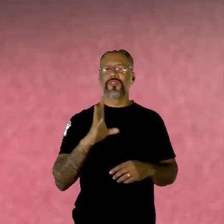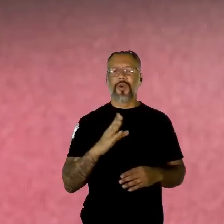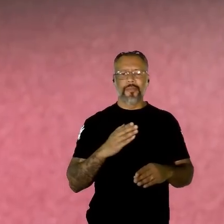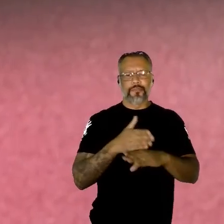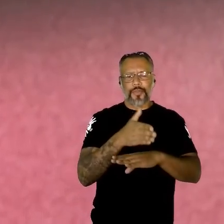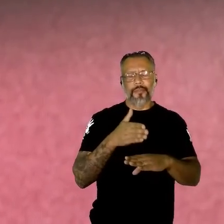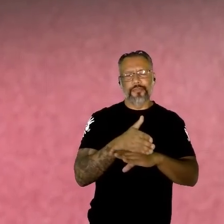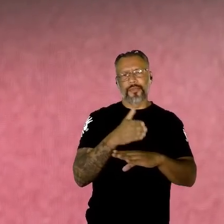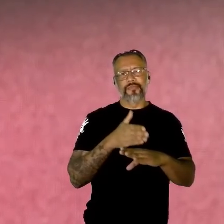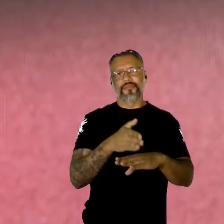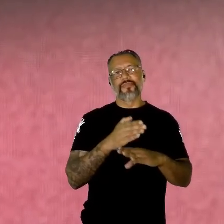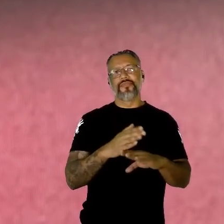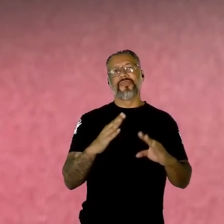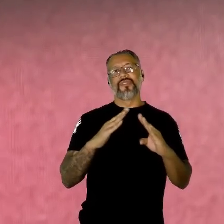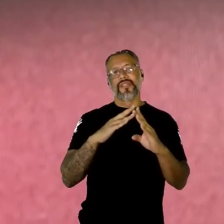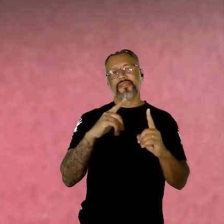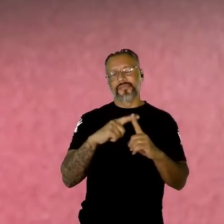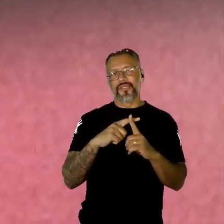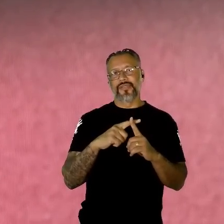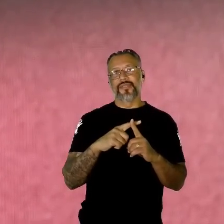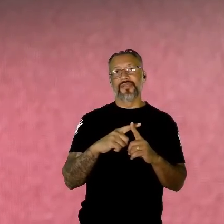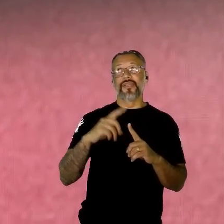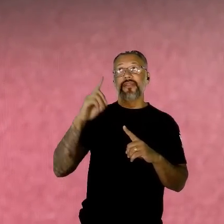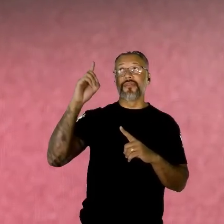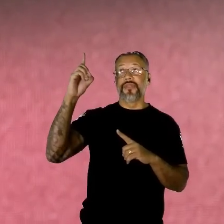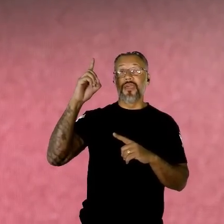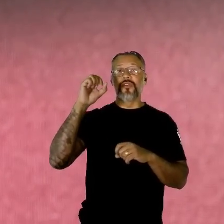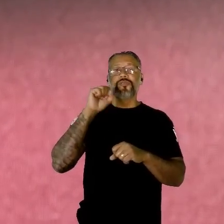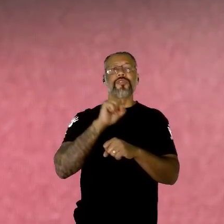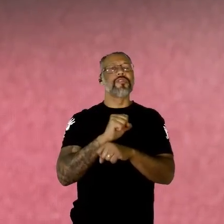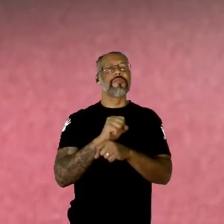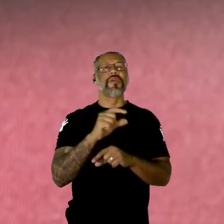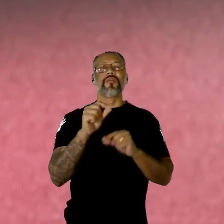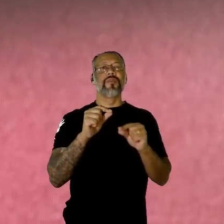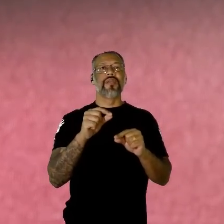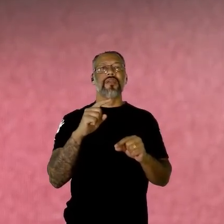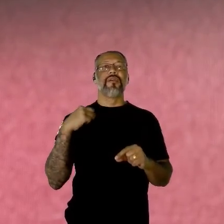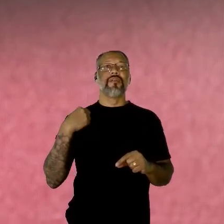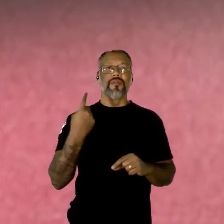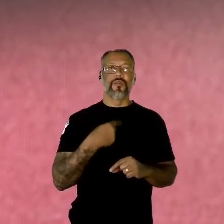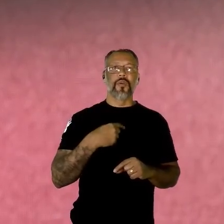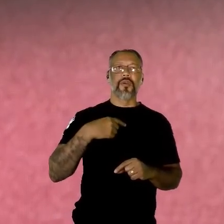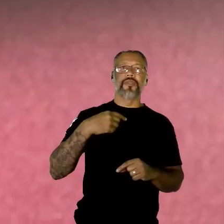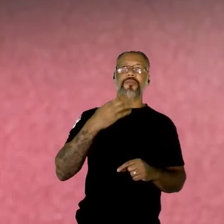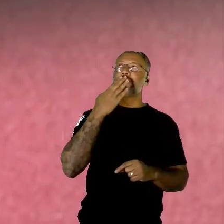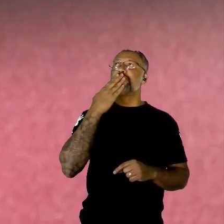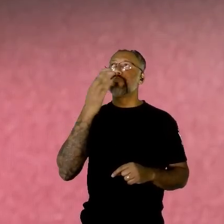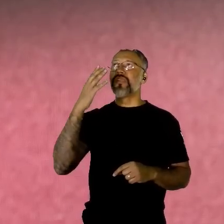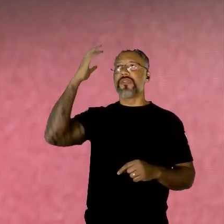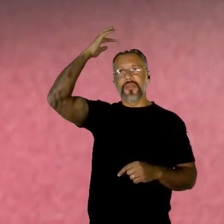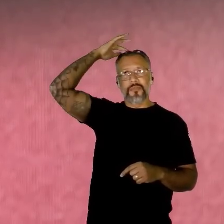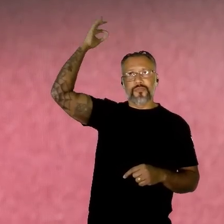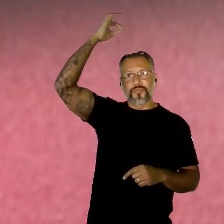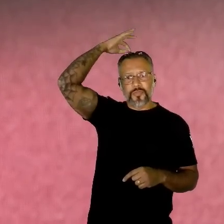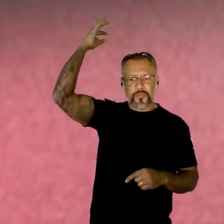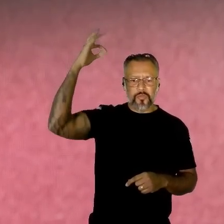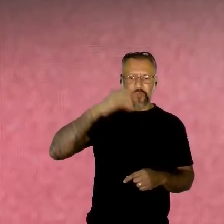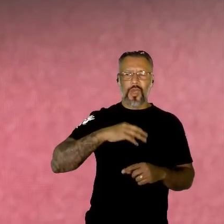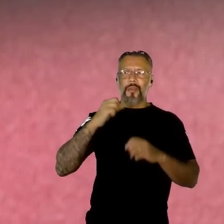o Senhor espera realmente que nós nos revestirmos de poder poder